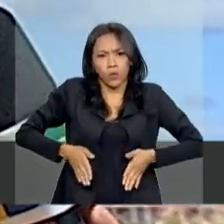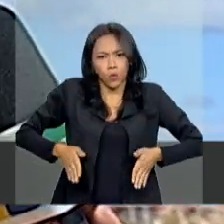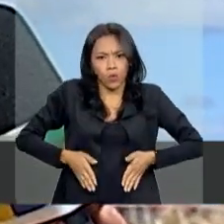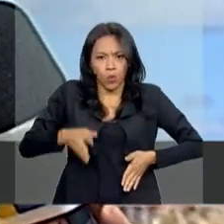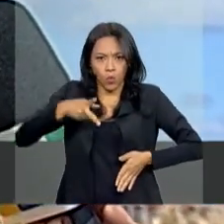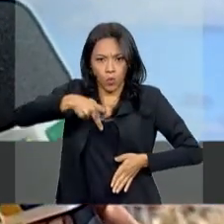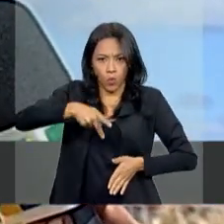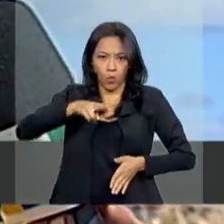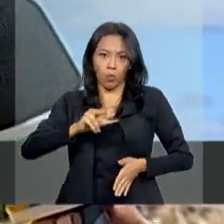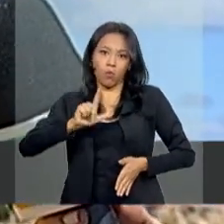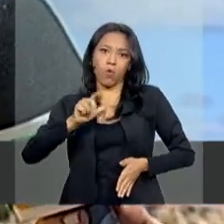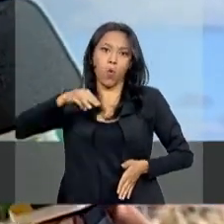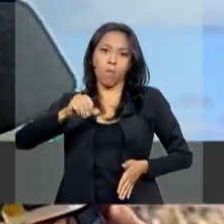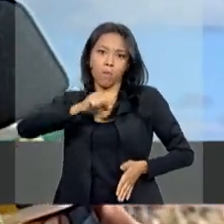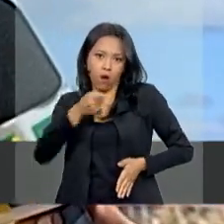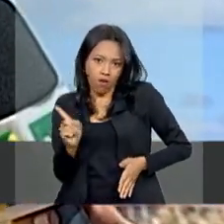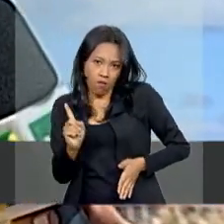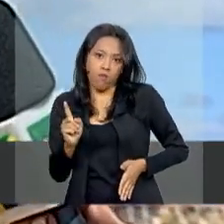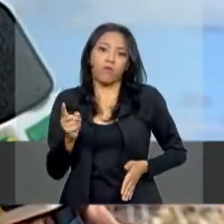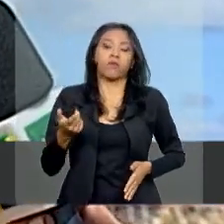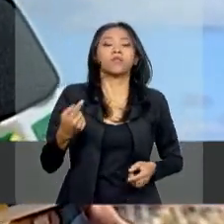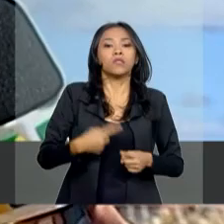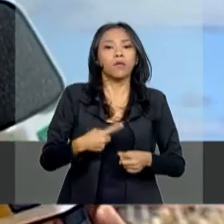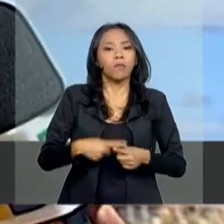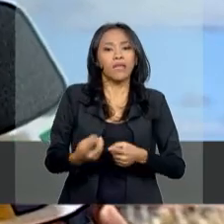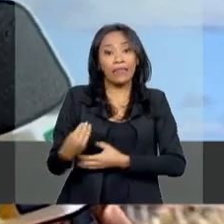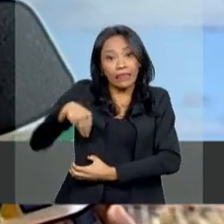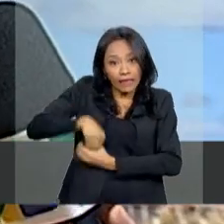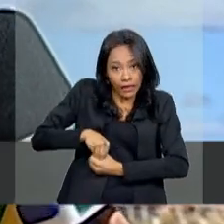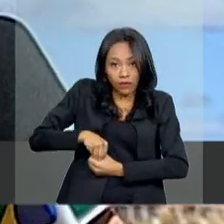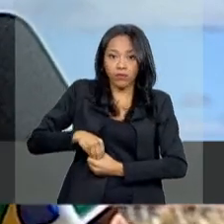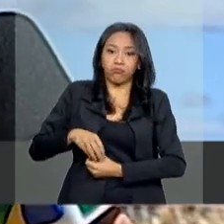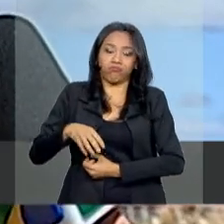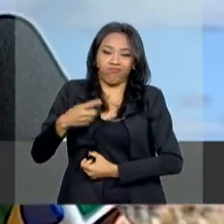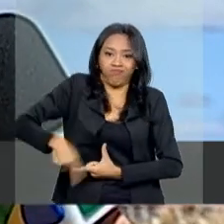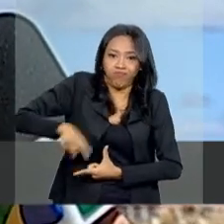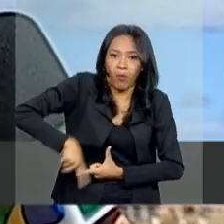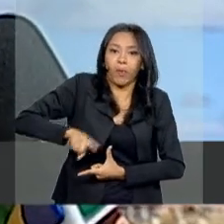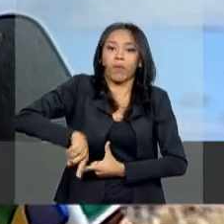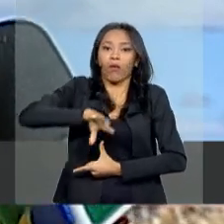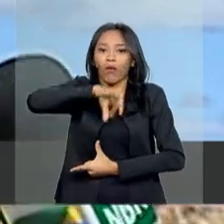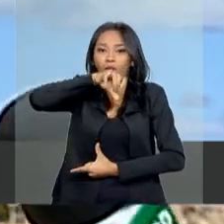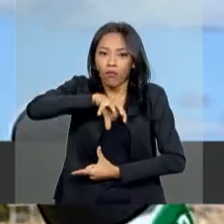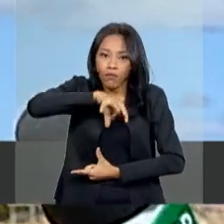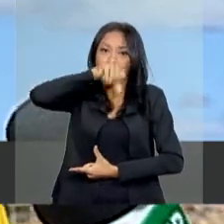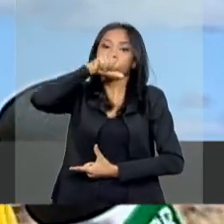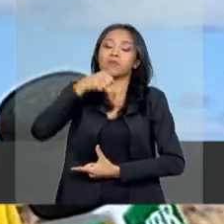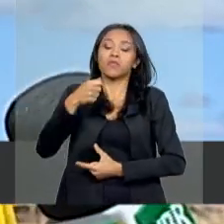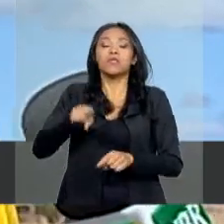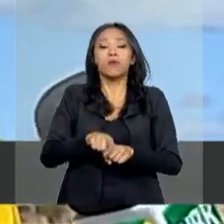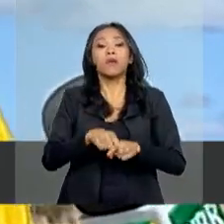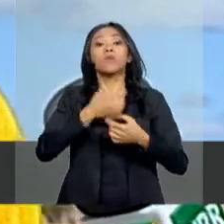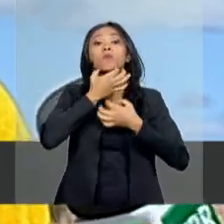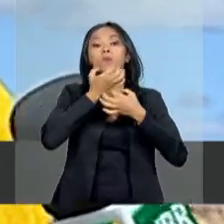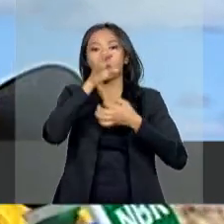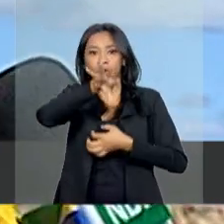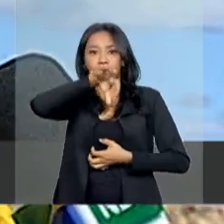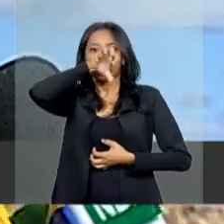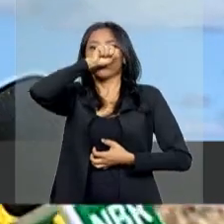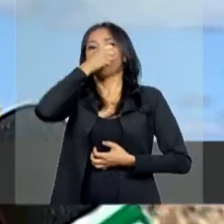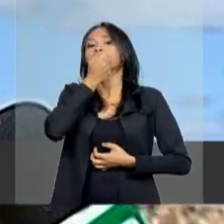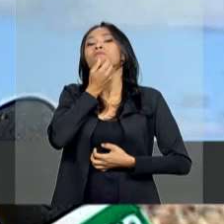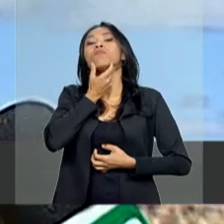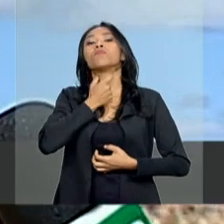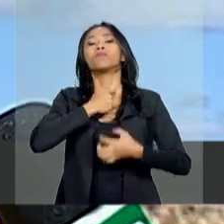bronquiectasias exista nenhum problema das bronquites crónicas mas ainda no aparelho respiratório o que a gente mais